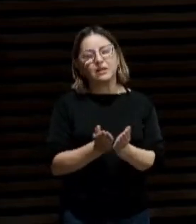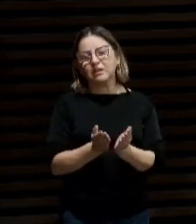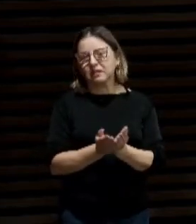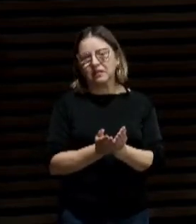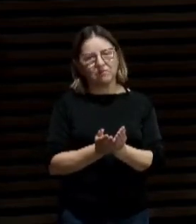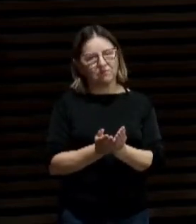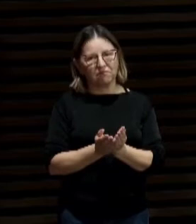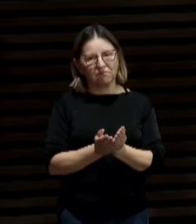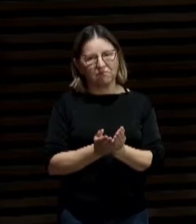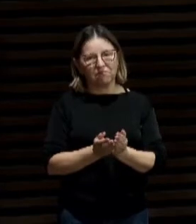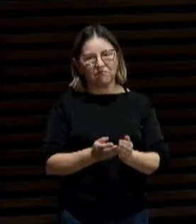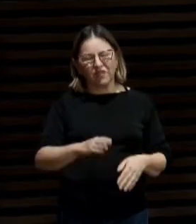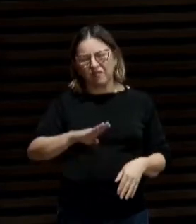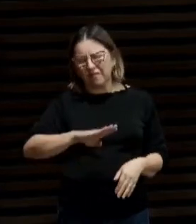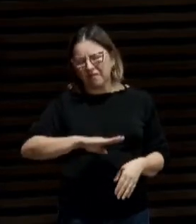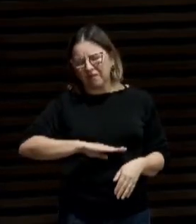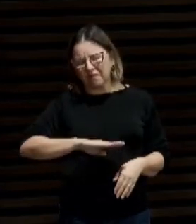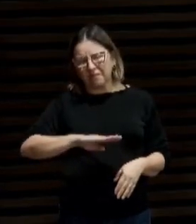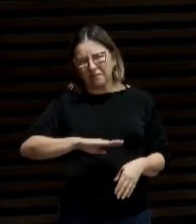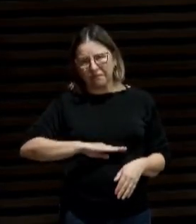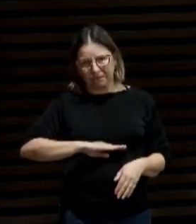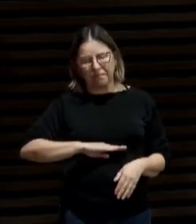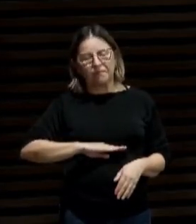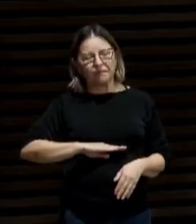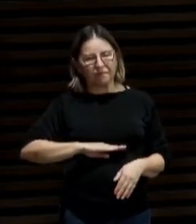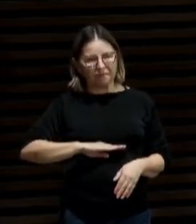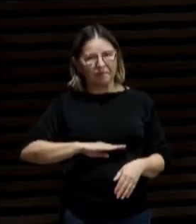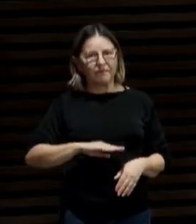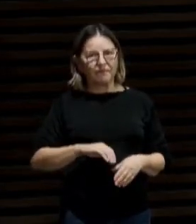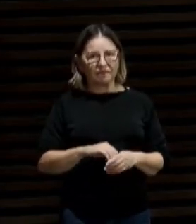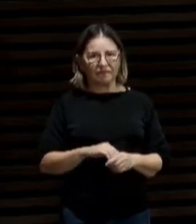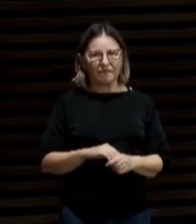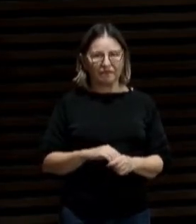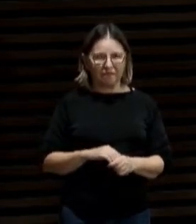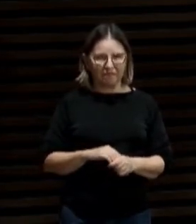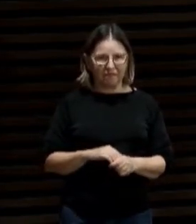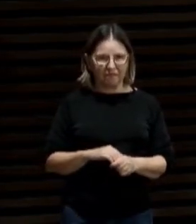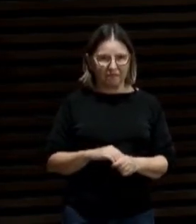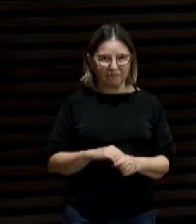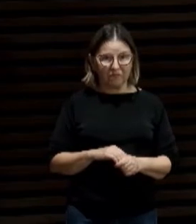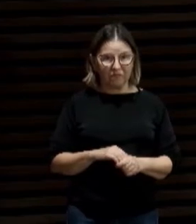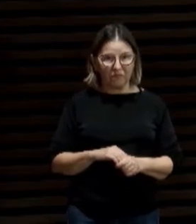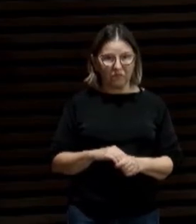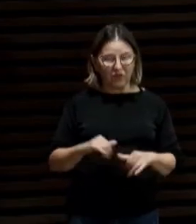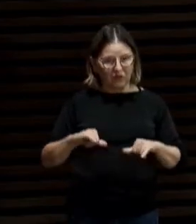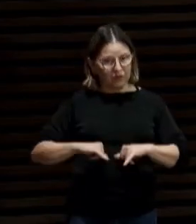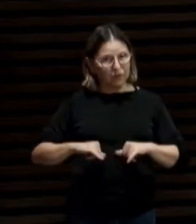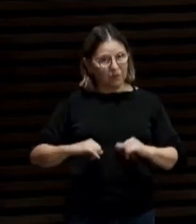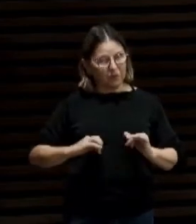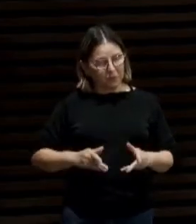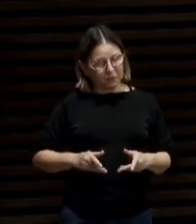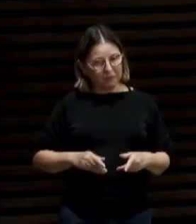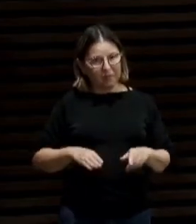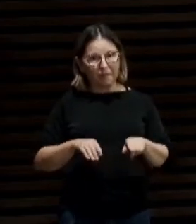E ele teve fome. Passou fome. Isso são os sofrimentos no corpo, mas ele também sofreu na alma,